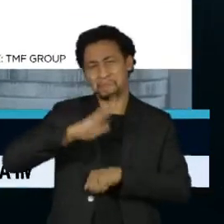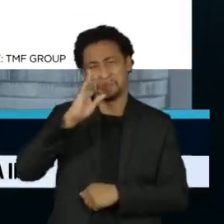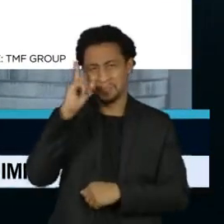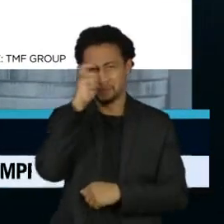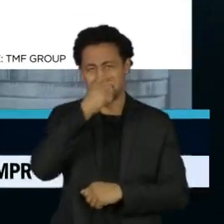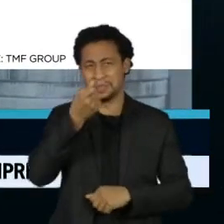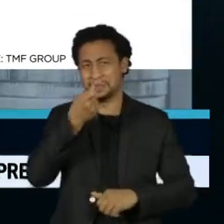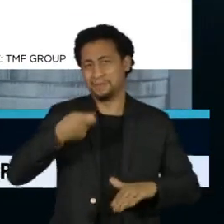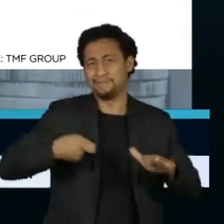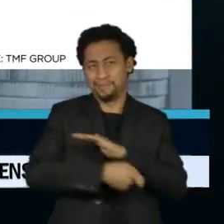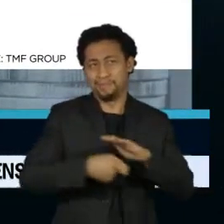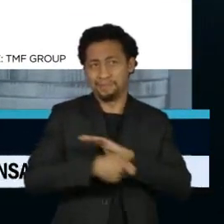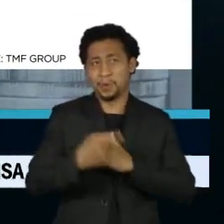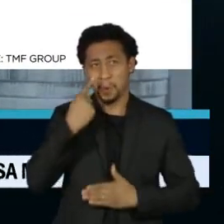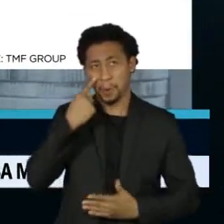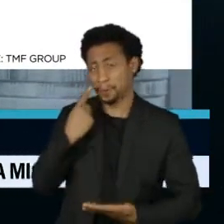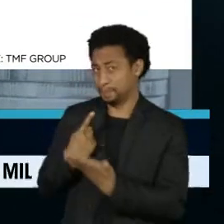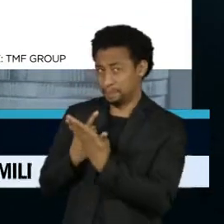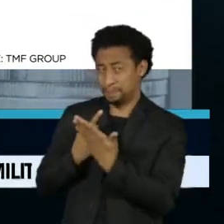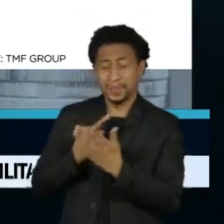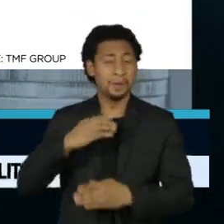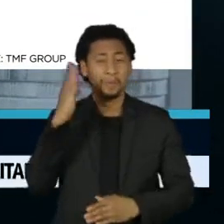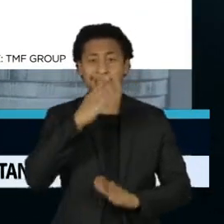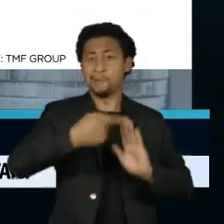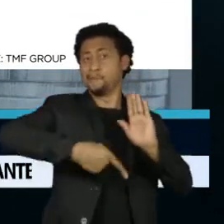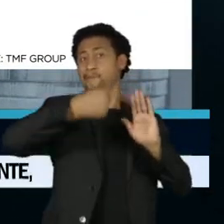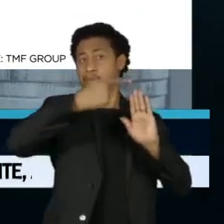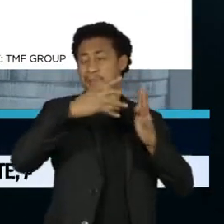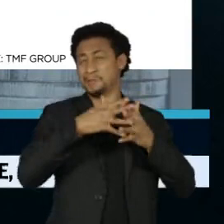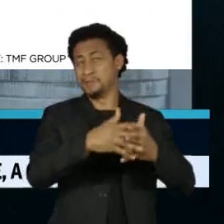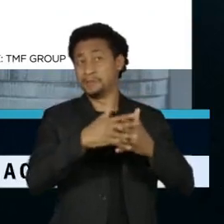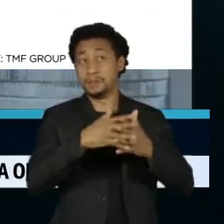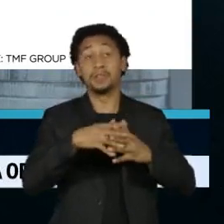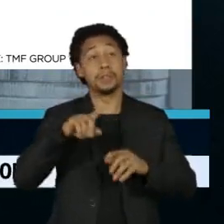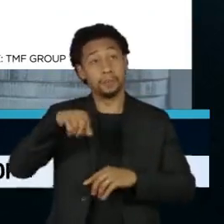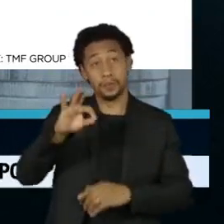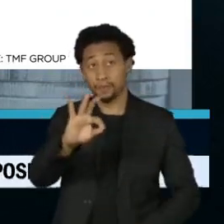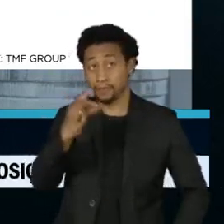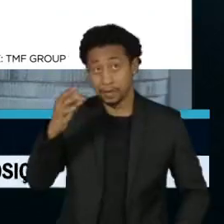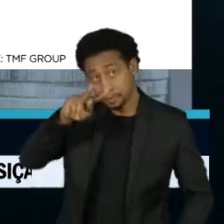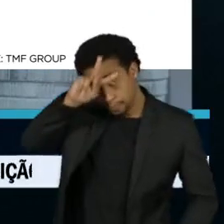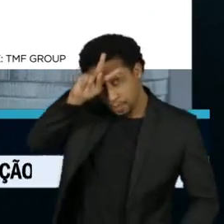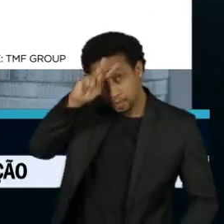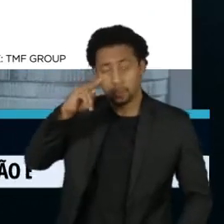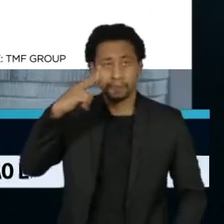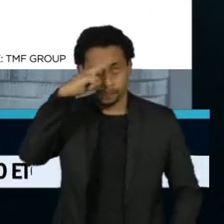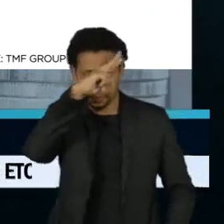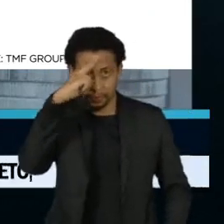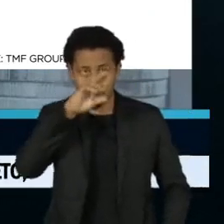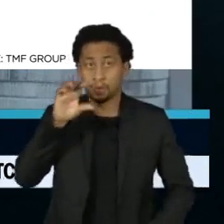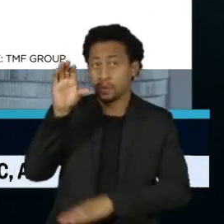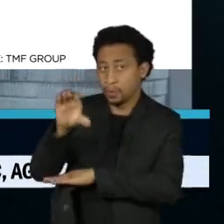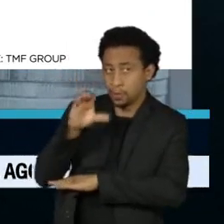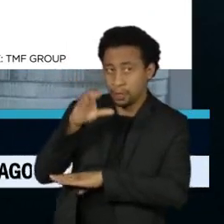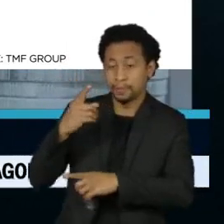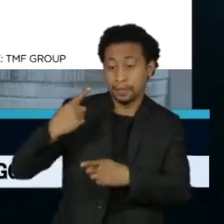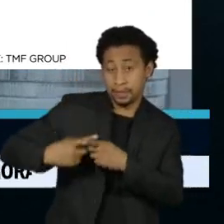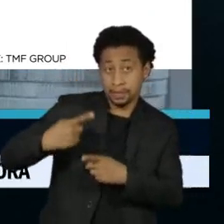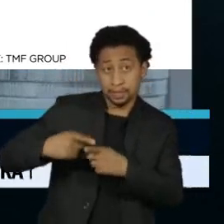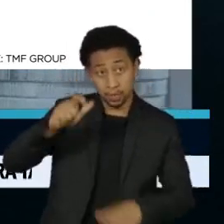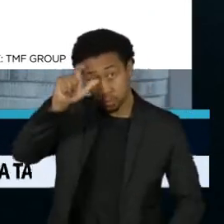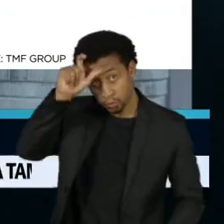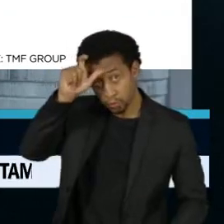Brasil no topo da lista de complexidades, aparecem França, Peru, México, Colômbia, Grécia e